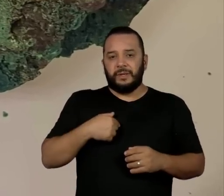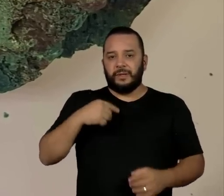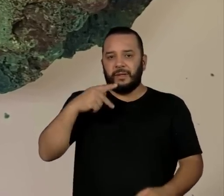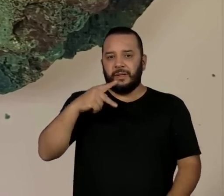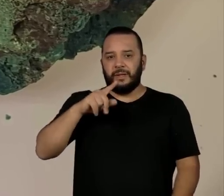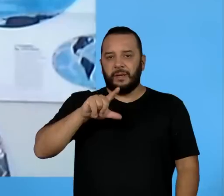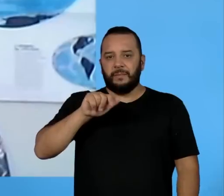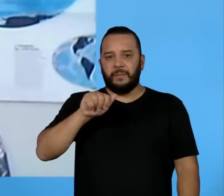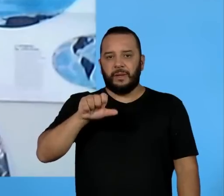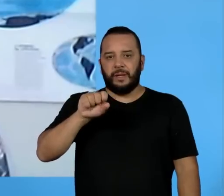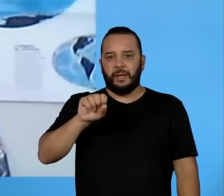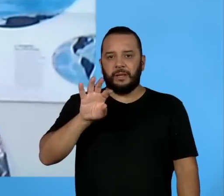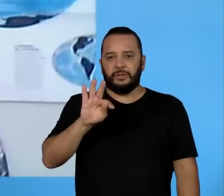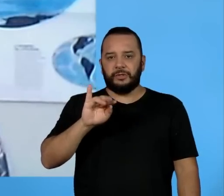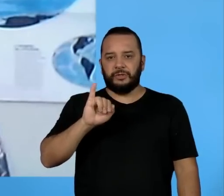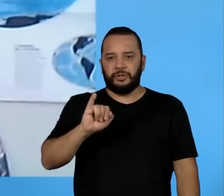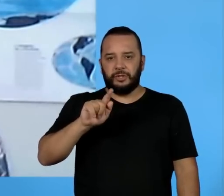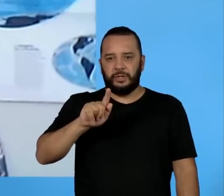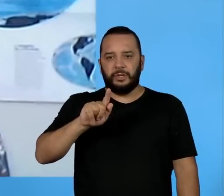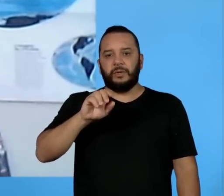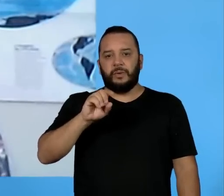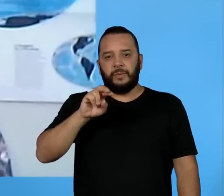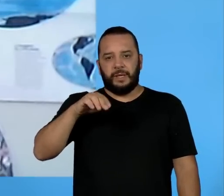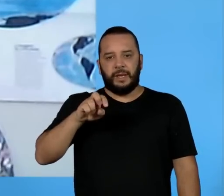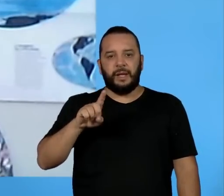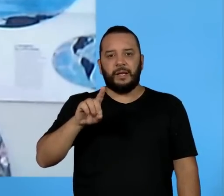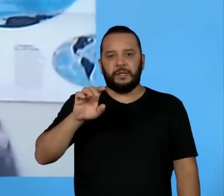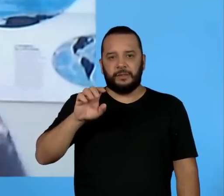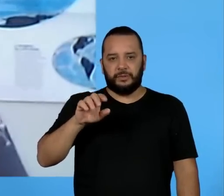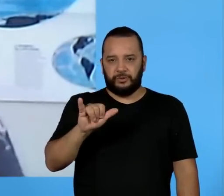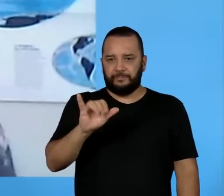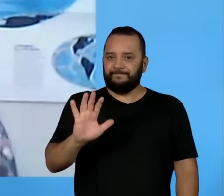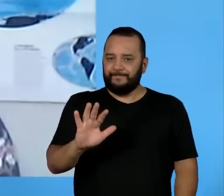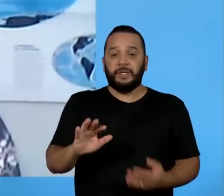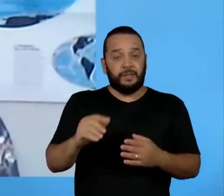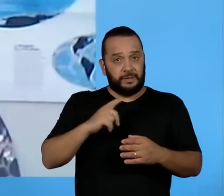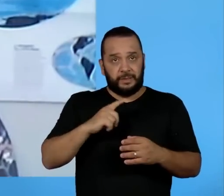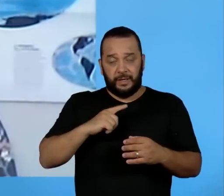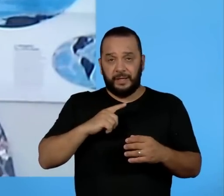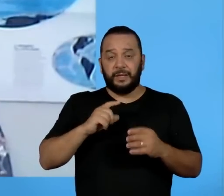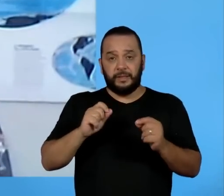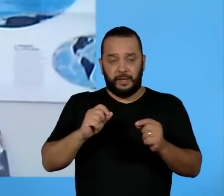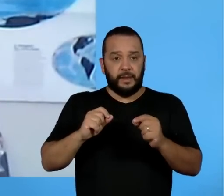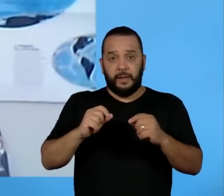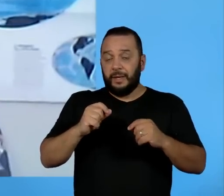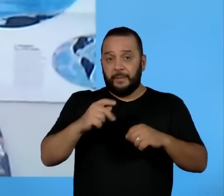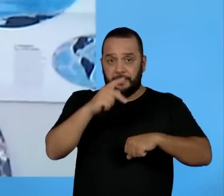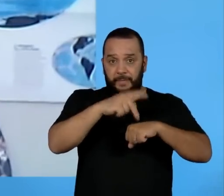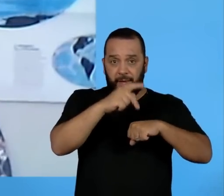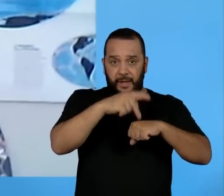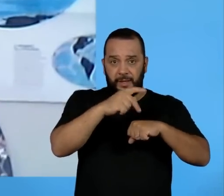Plastiglomerado. Ele é formado por fragmentos maiores e mais material natural em meio a esse plástico